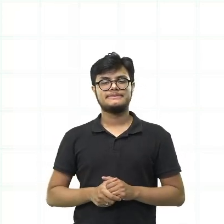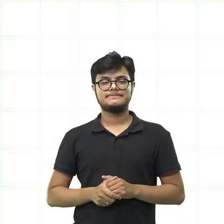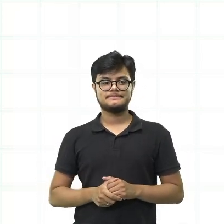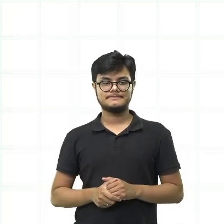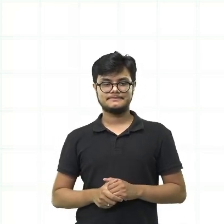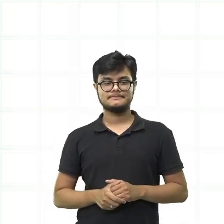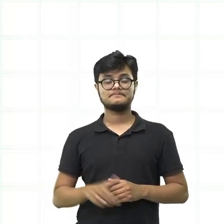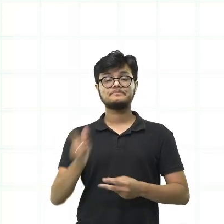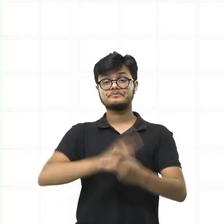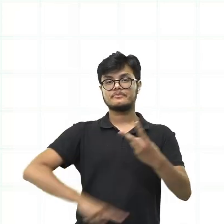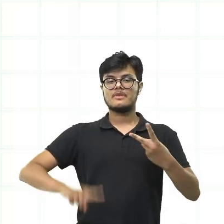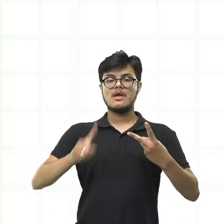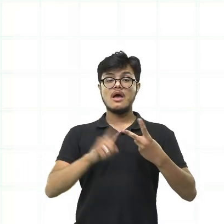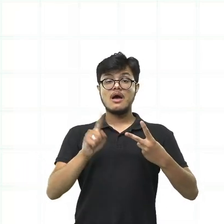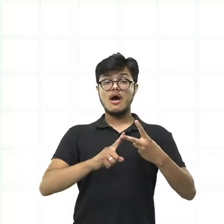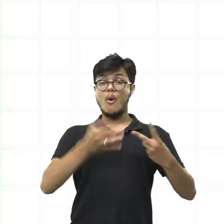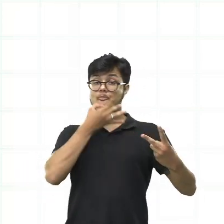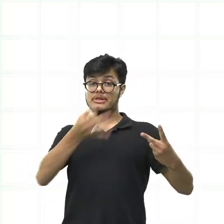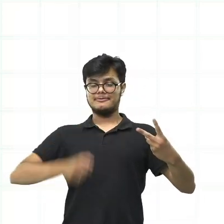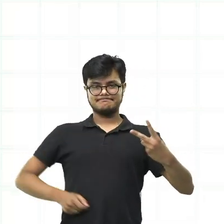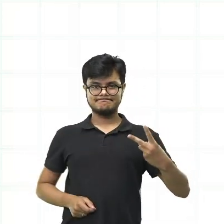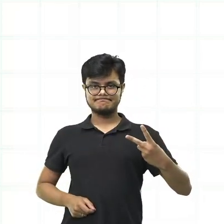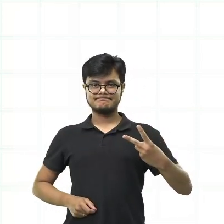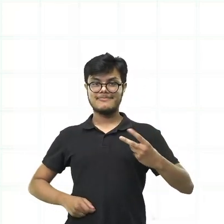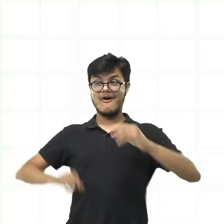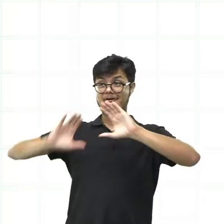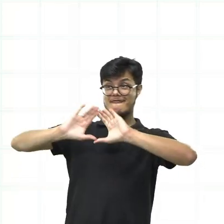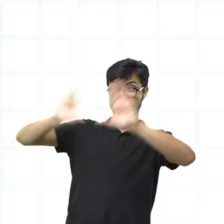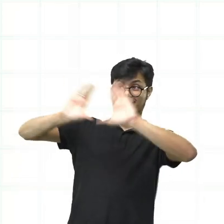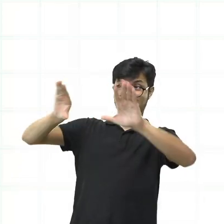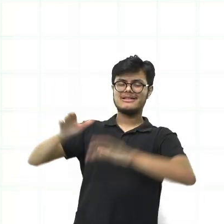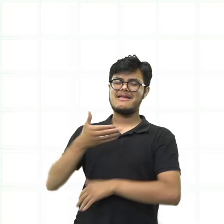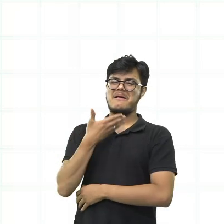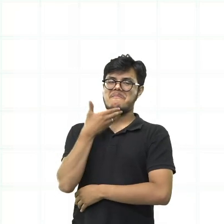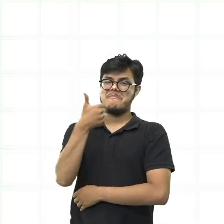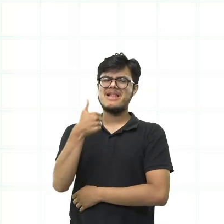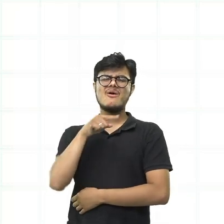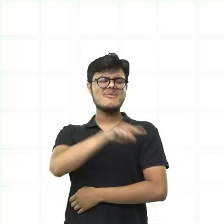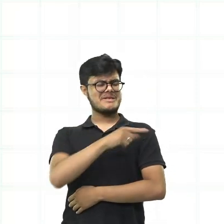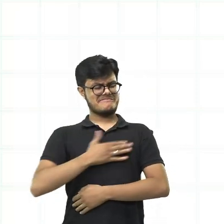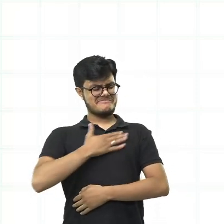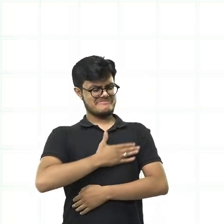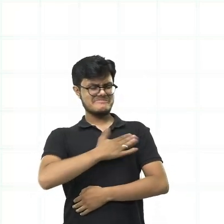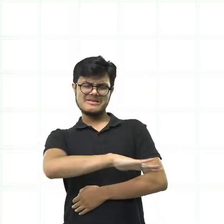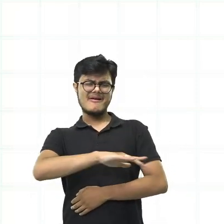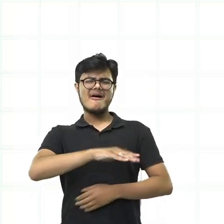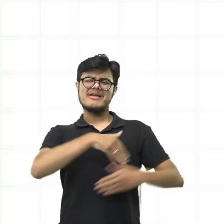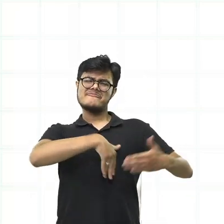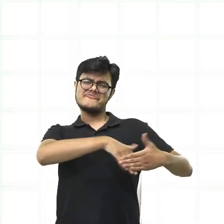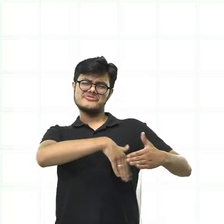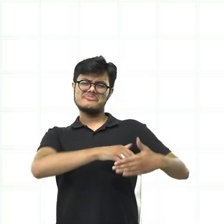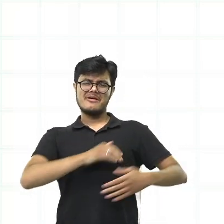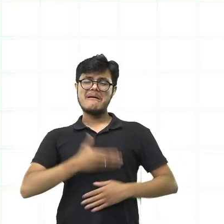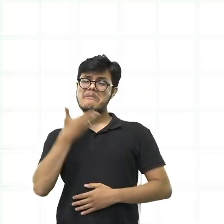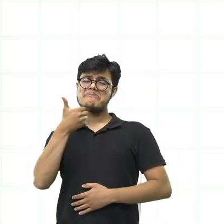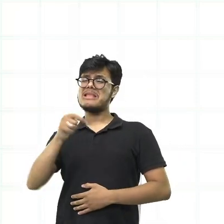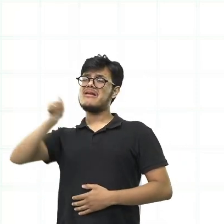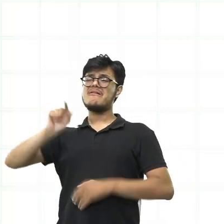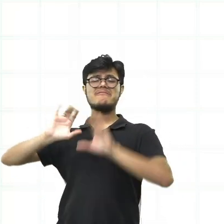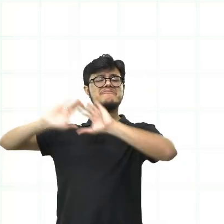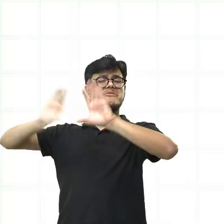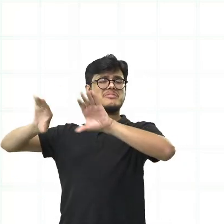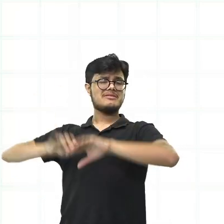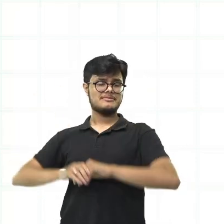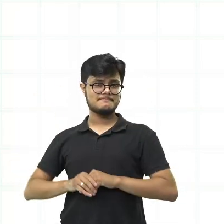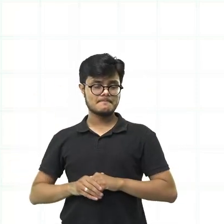E a opinião? Jogar vôlei é mais legal que jogar futebol, certo? Então, jogar vôlei é mais legal que jogar